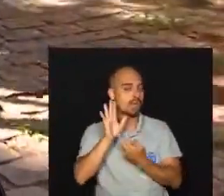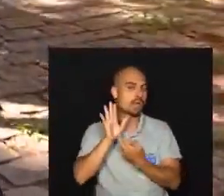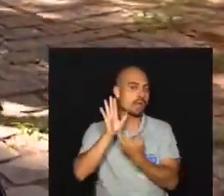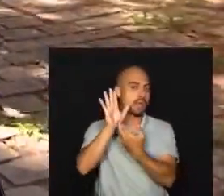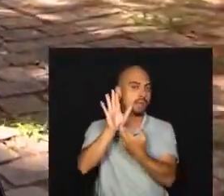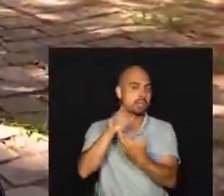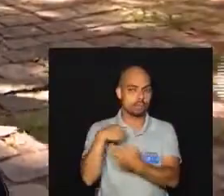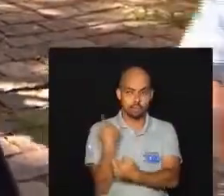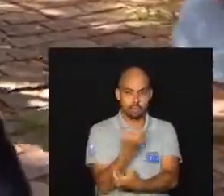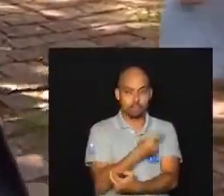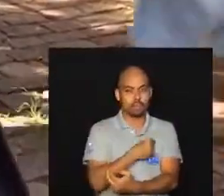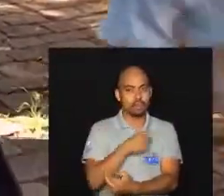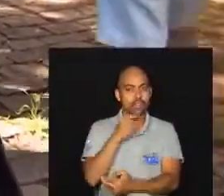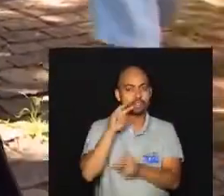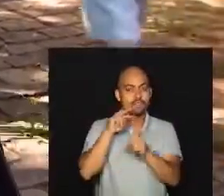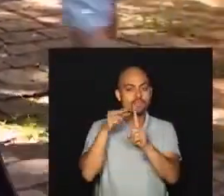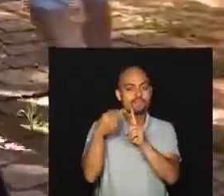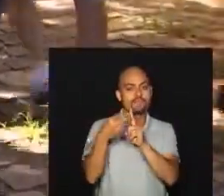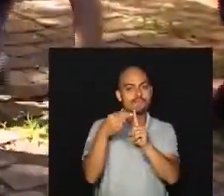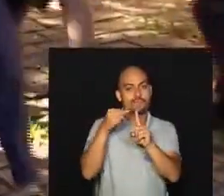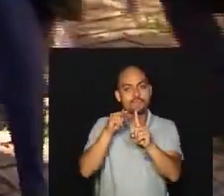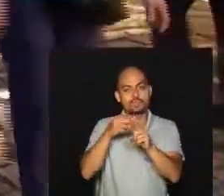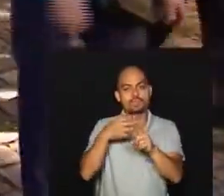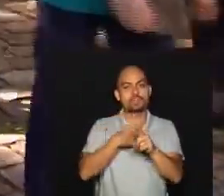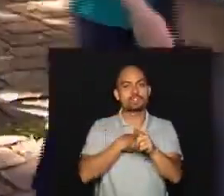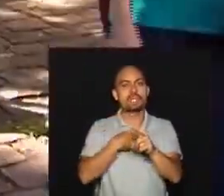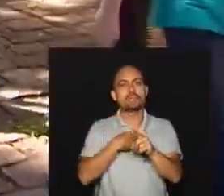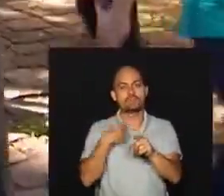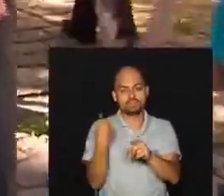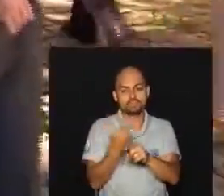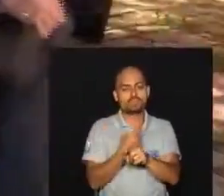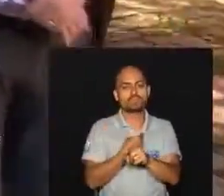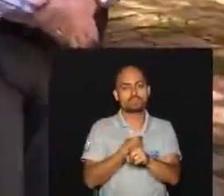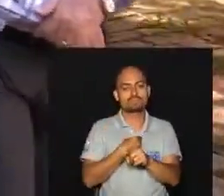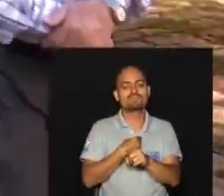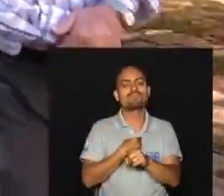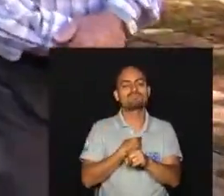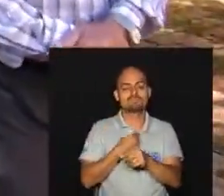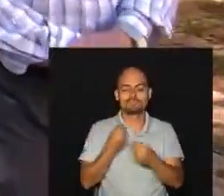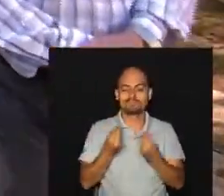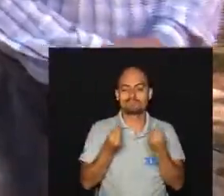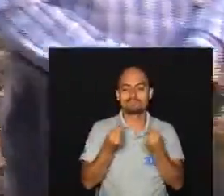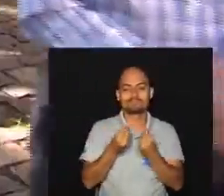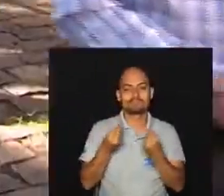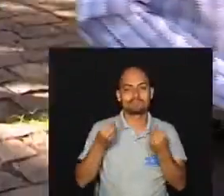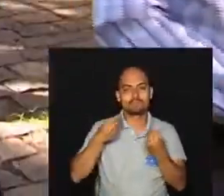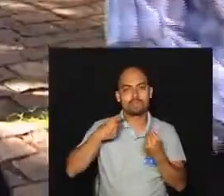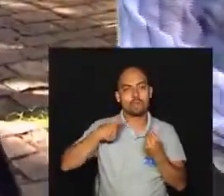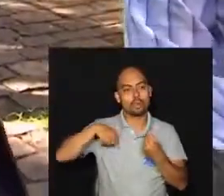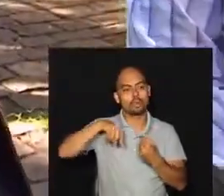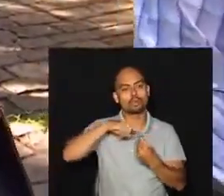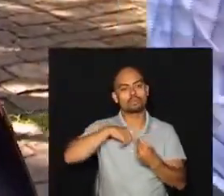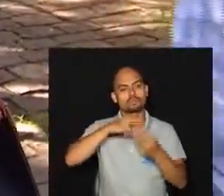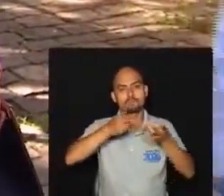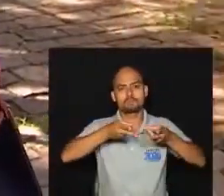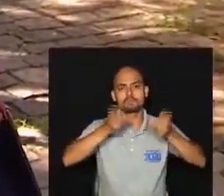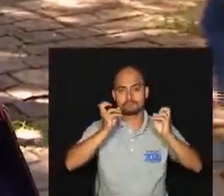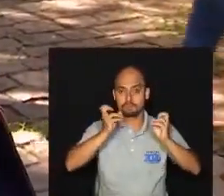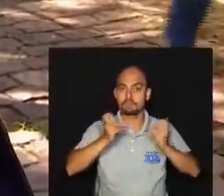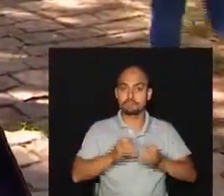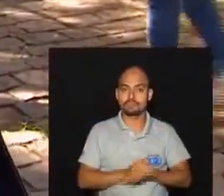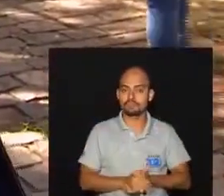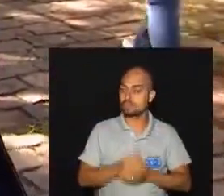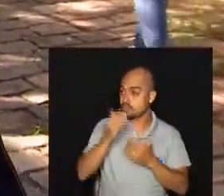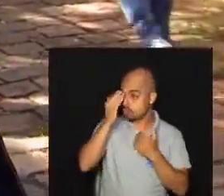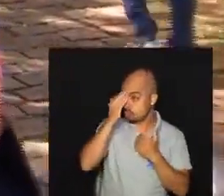representa o nosso olhar, né? A maneira que a gente sente, que a gente vê todo tipo de coisa, né?